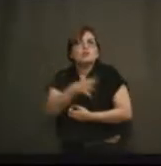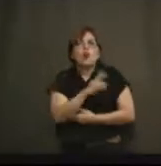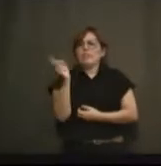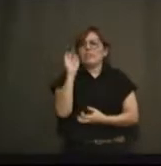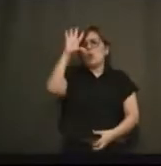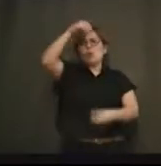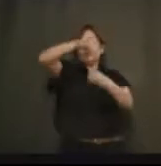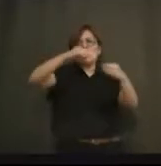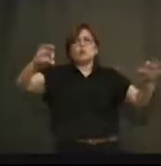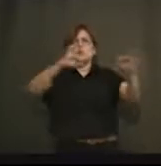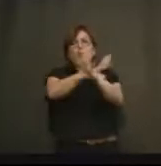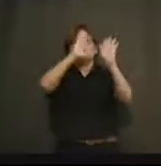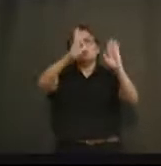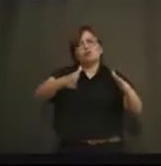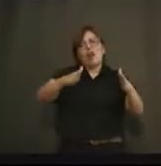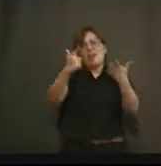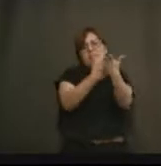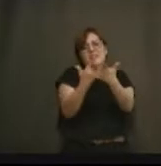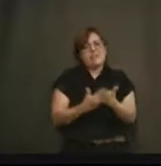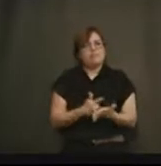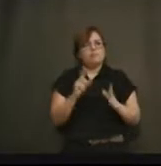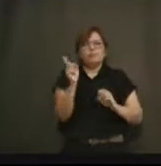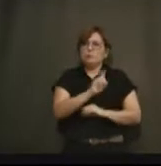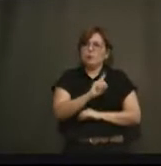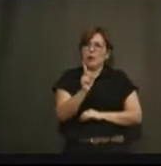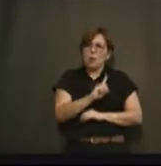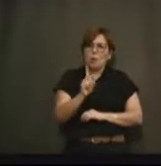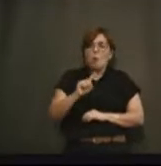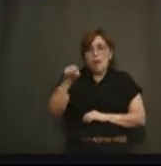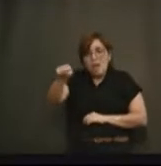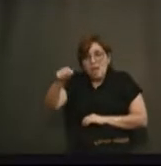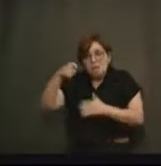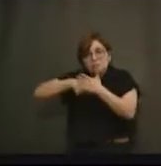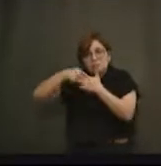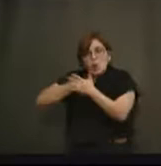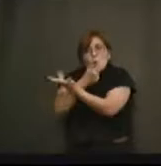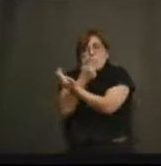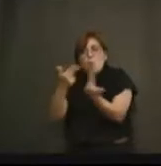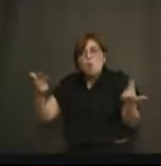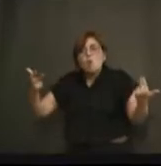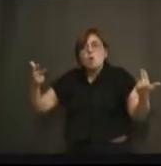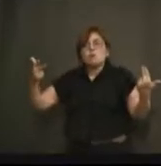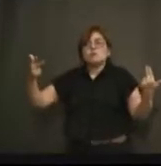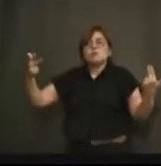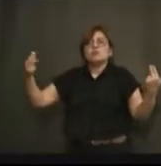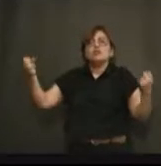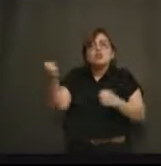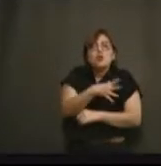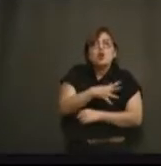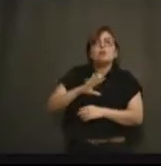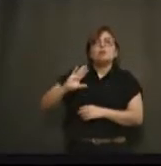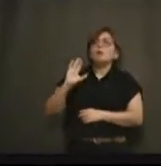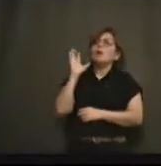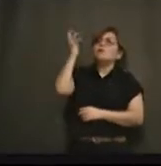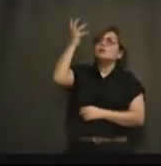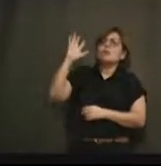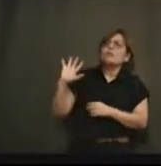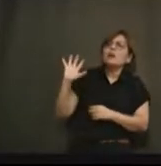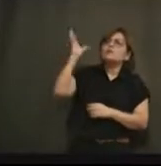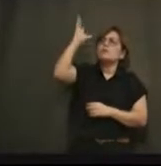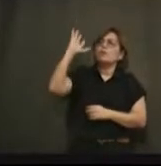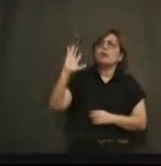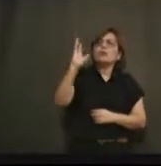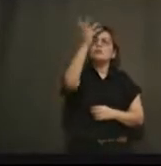enciclopédias e resolvam. Isso é absolutamente central